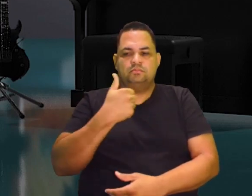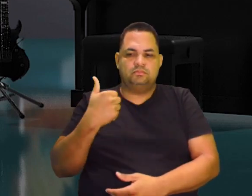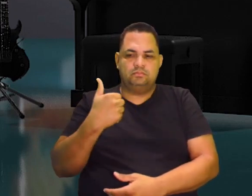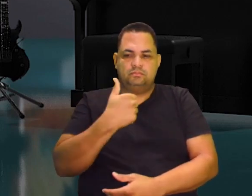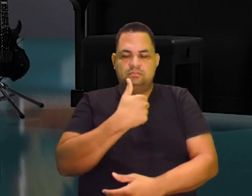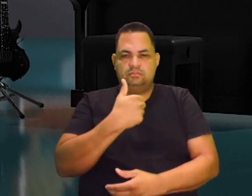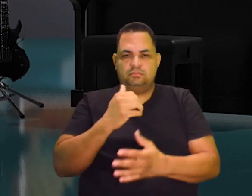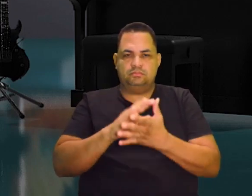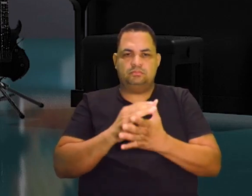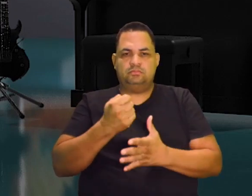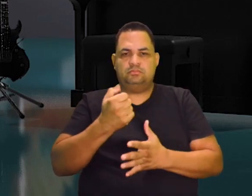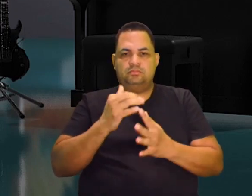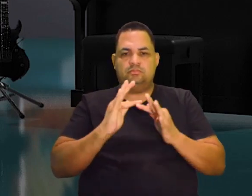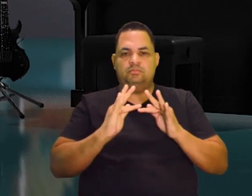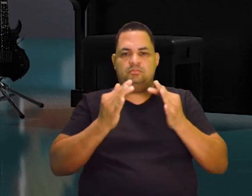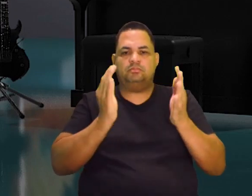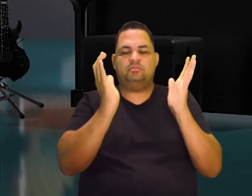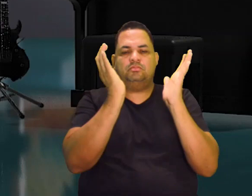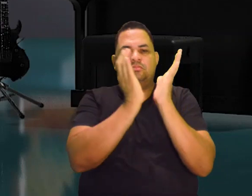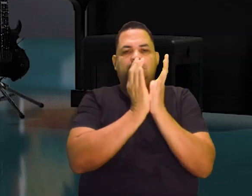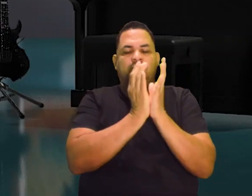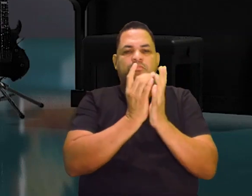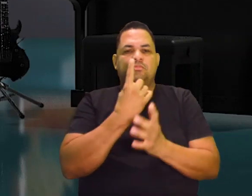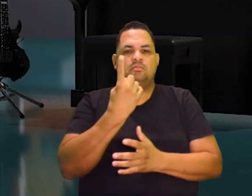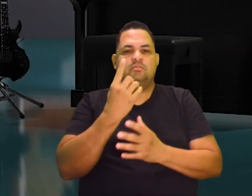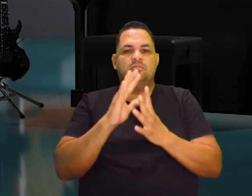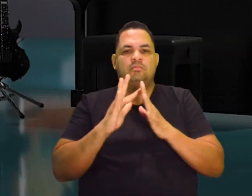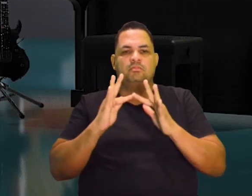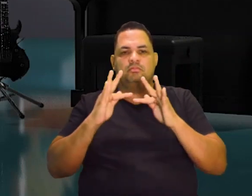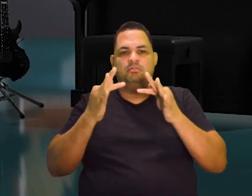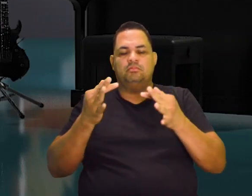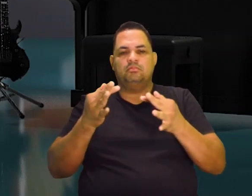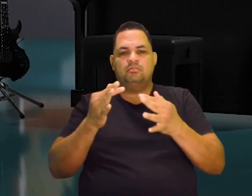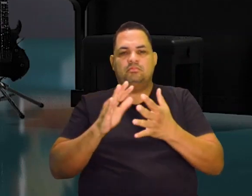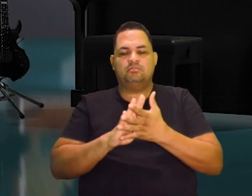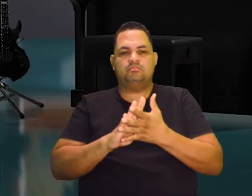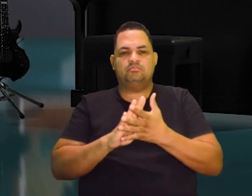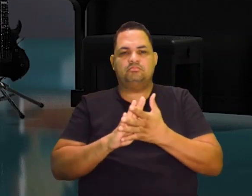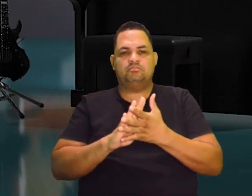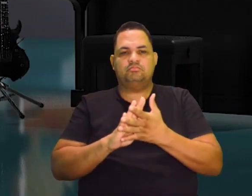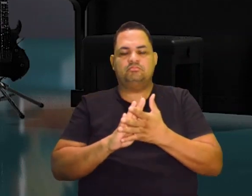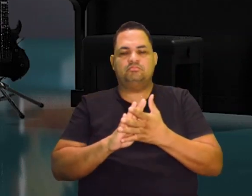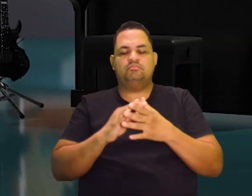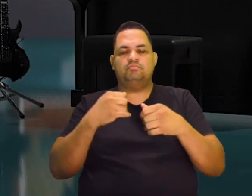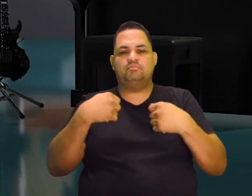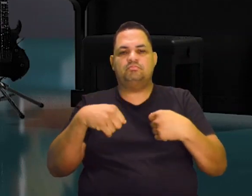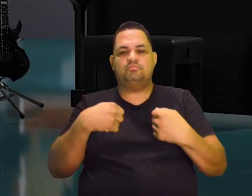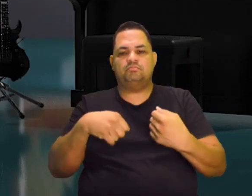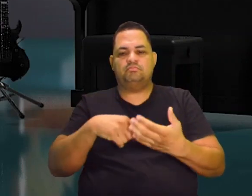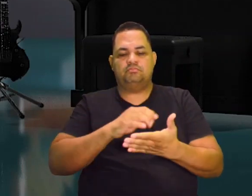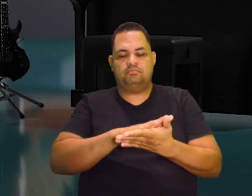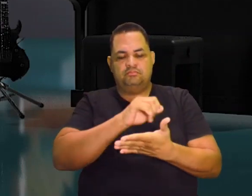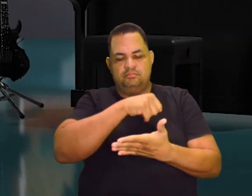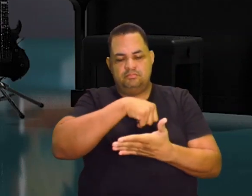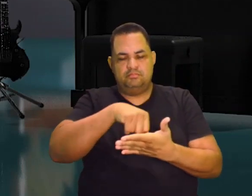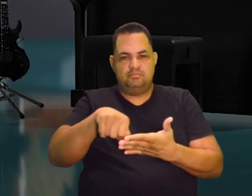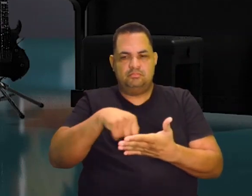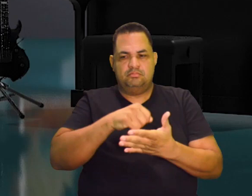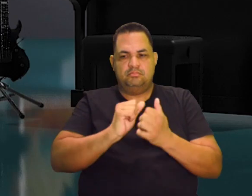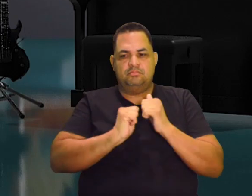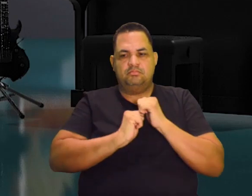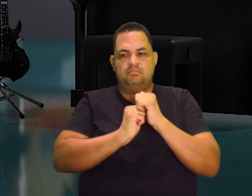finalizando a nossa unidade 1. Lembrando que vocês precisam sempre fazer anotações, acompanharem aí